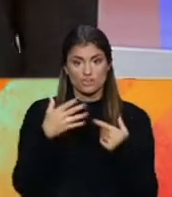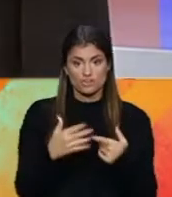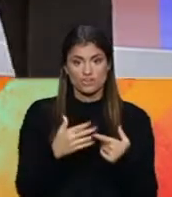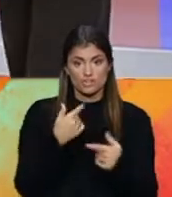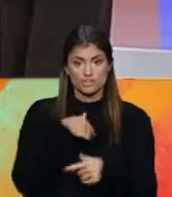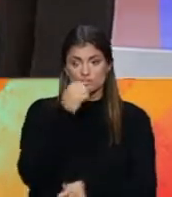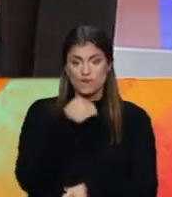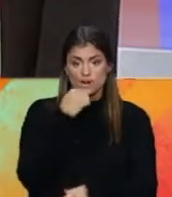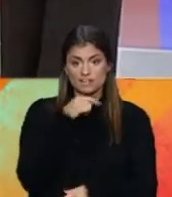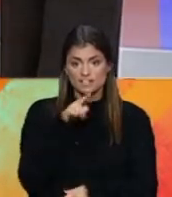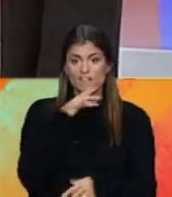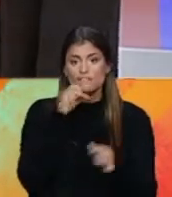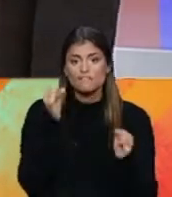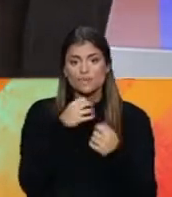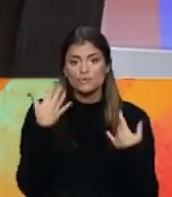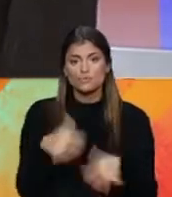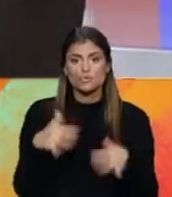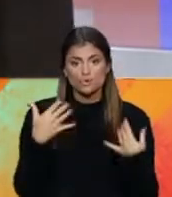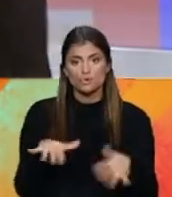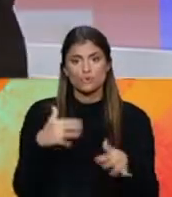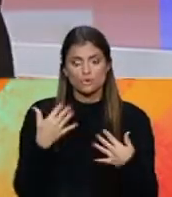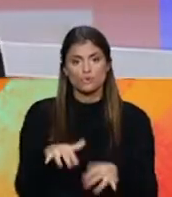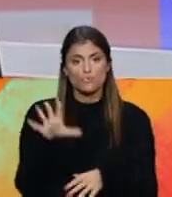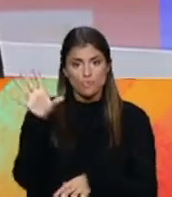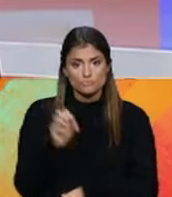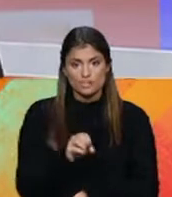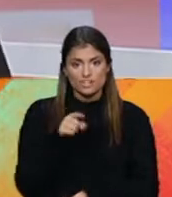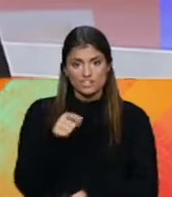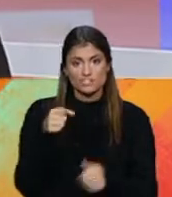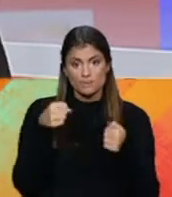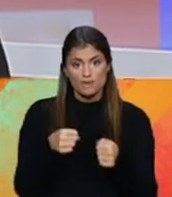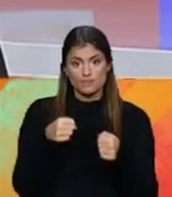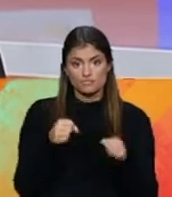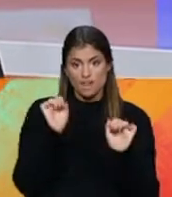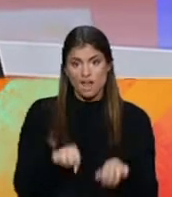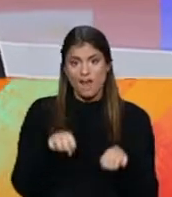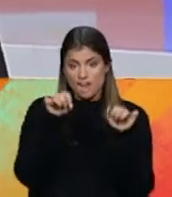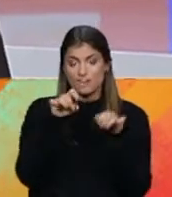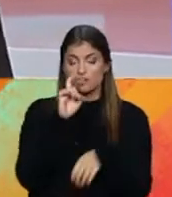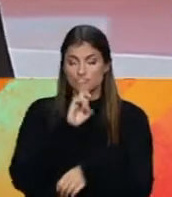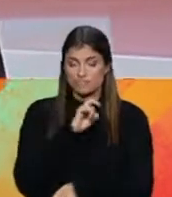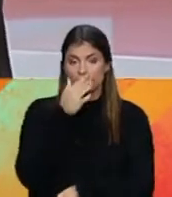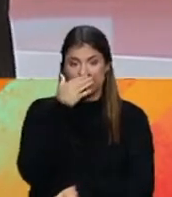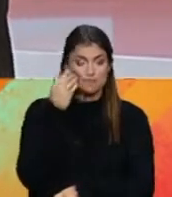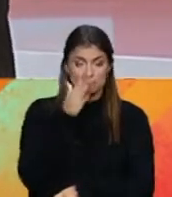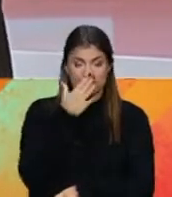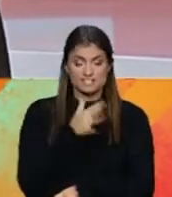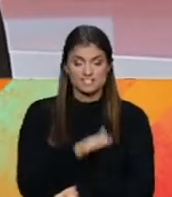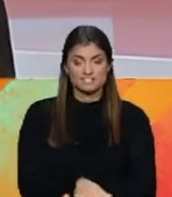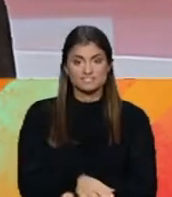tá então a gelada que foram esses boletos por favor